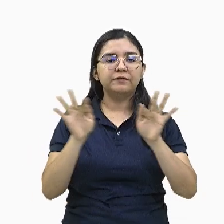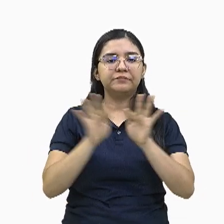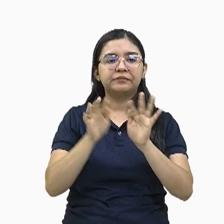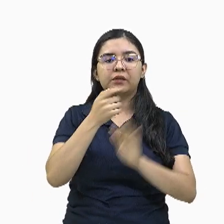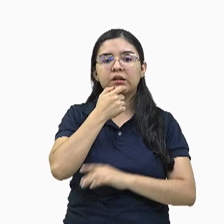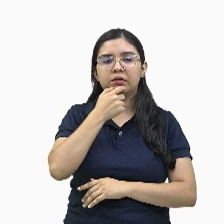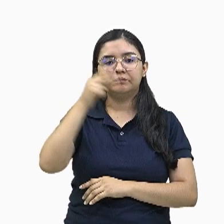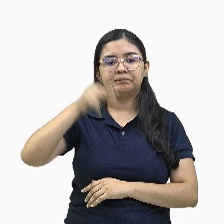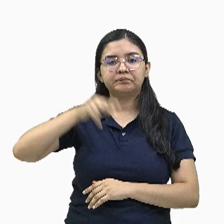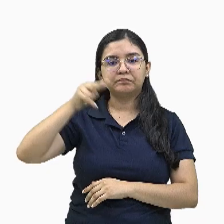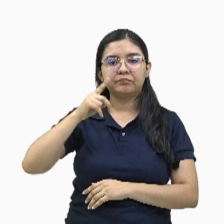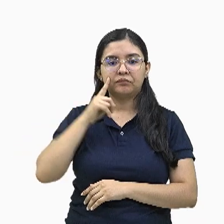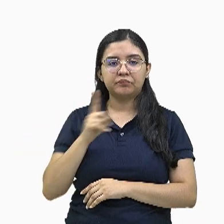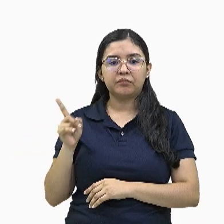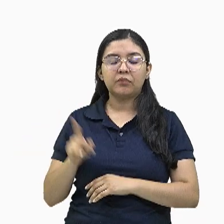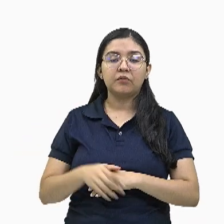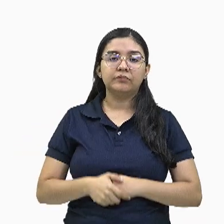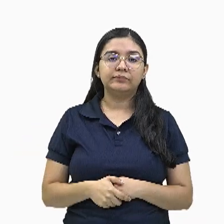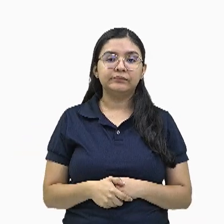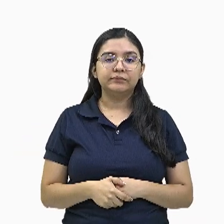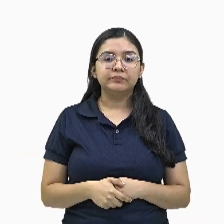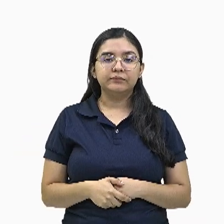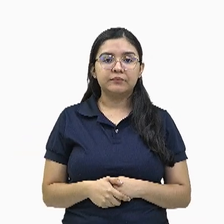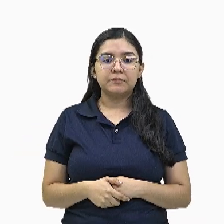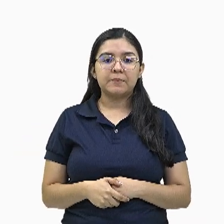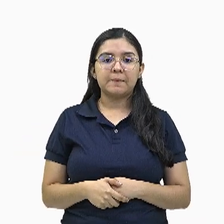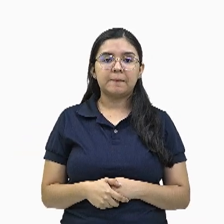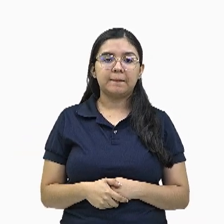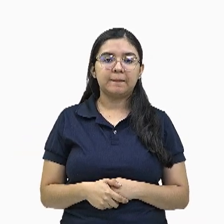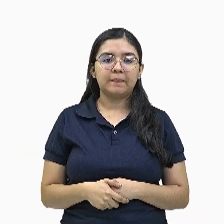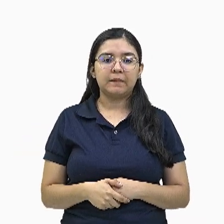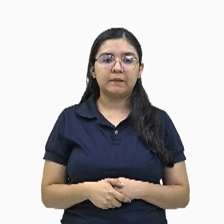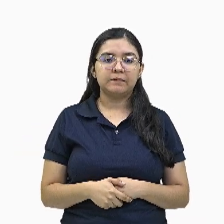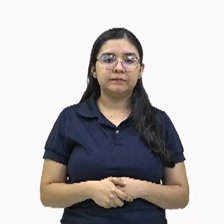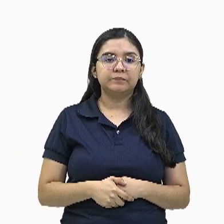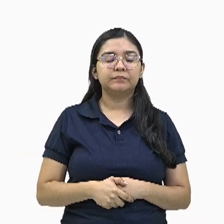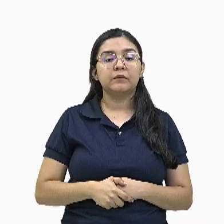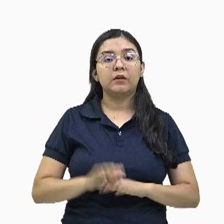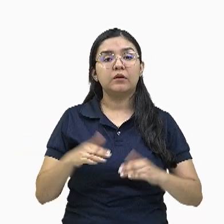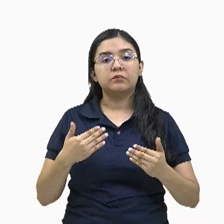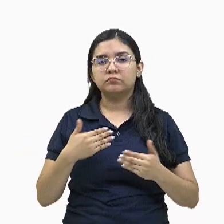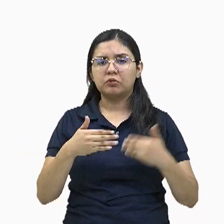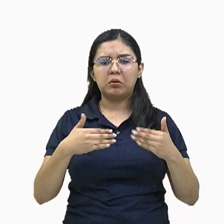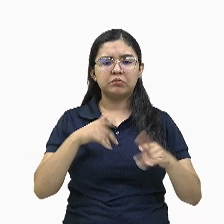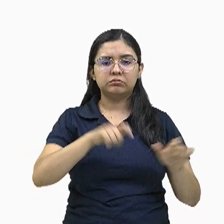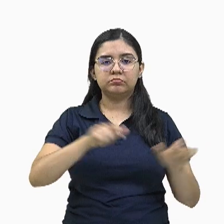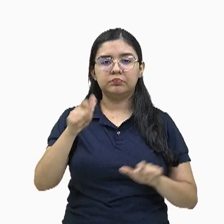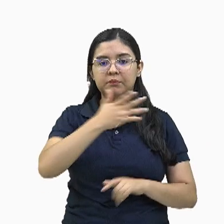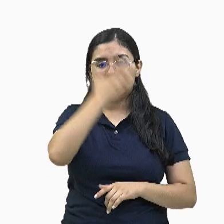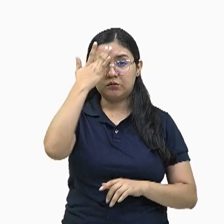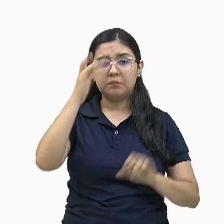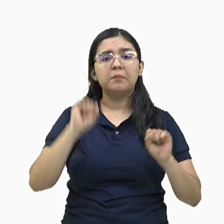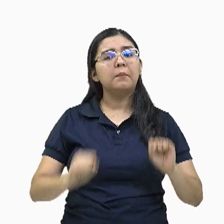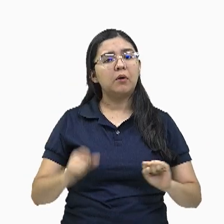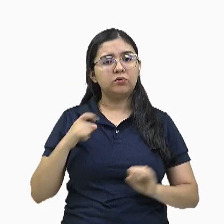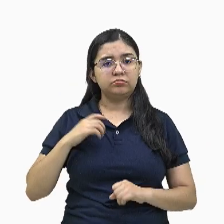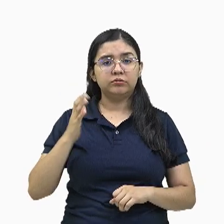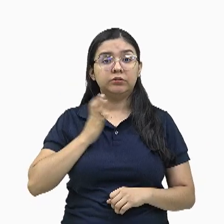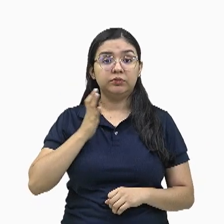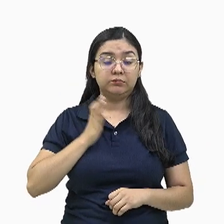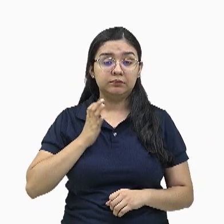and famous if they know the right people. Qualquer pessoa pode ficar rica. Aqui é